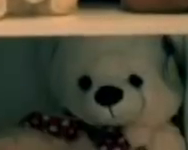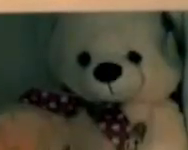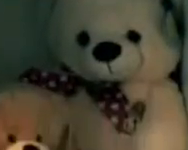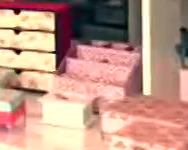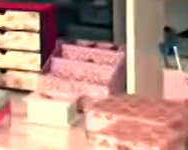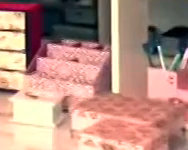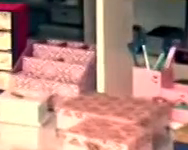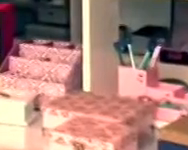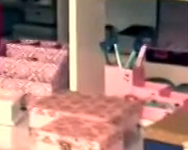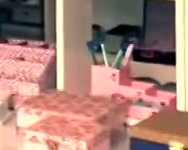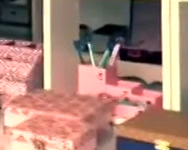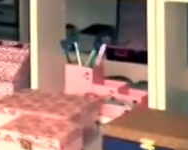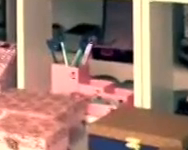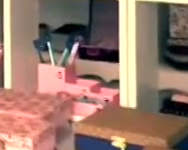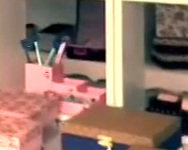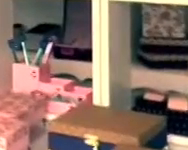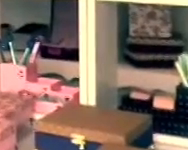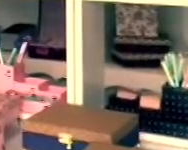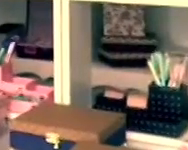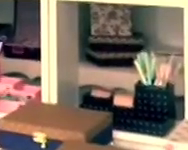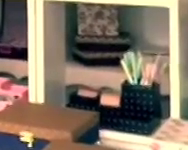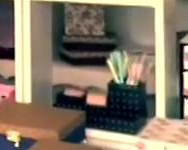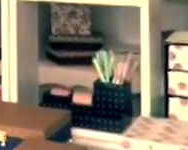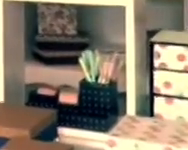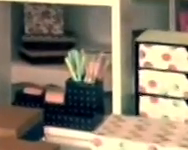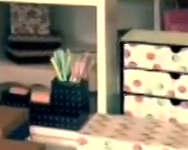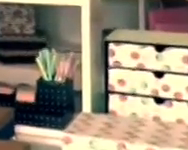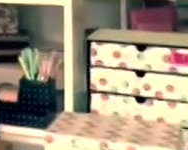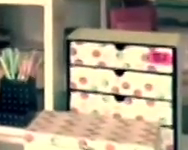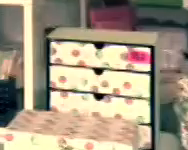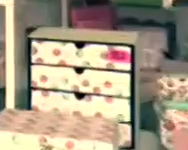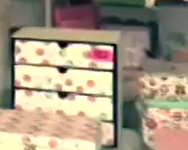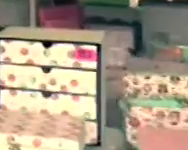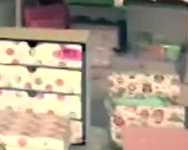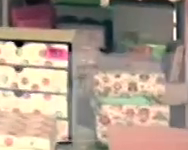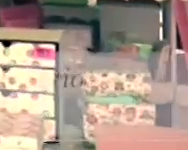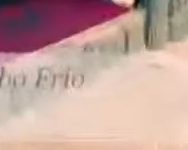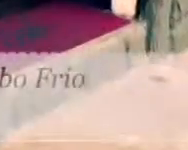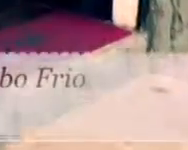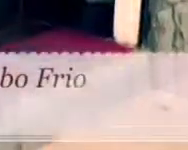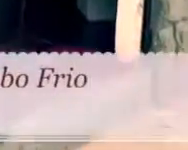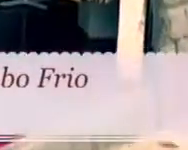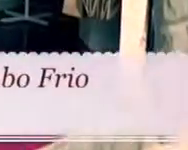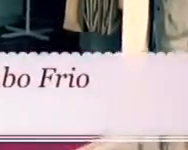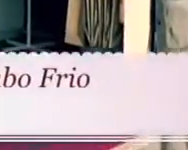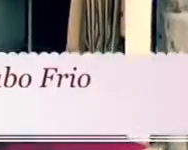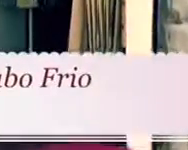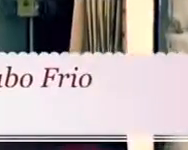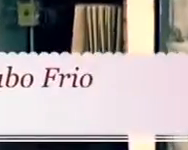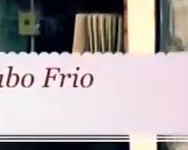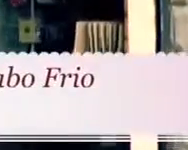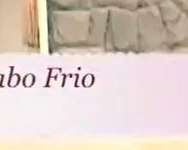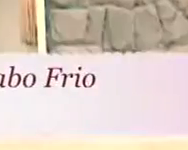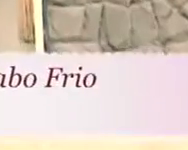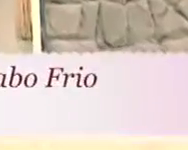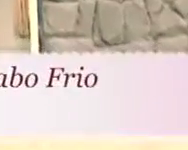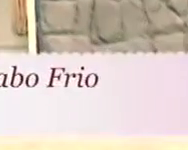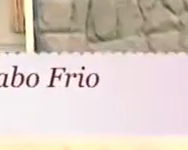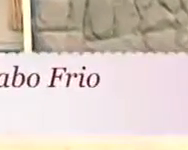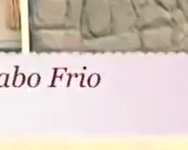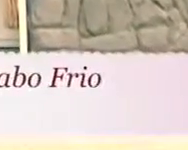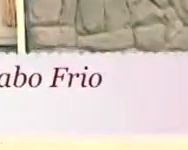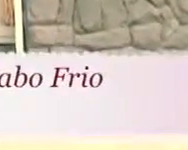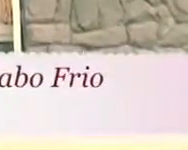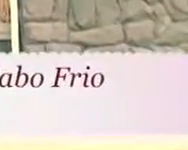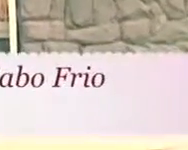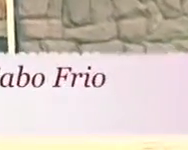aqui. Venha nos conhecer. Pensou em presentear? Vem para Dual Presentes. Rua José Bonifácio, 410, Centro de Cabo